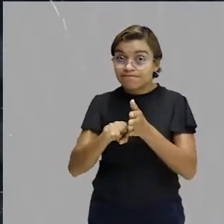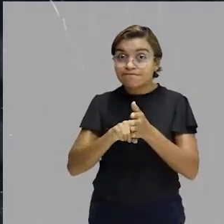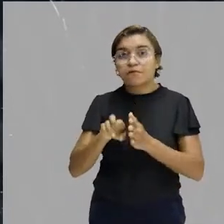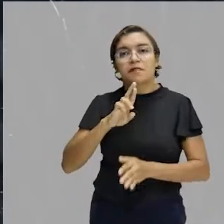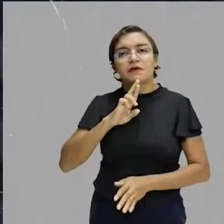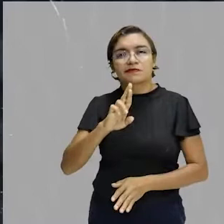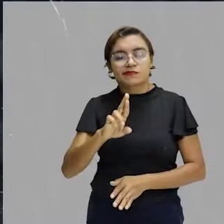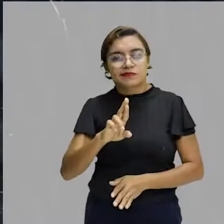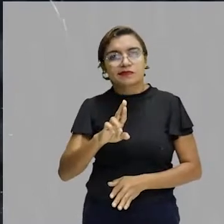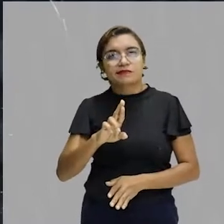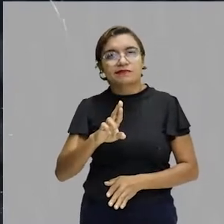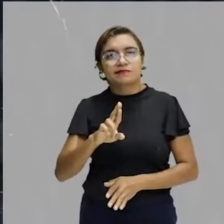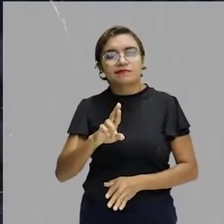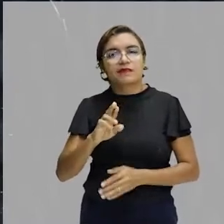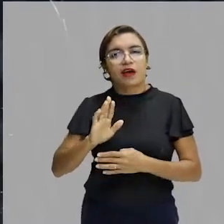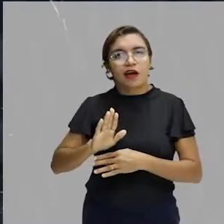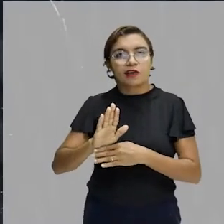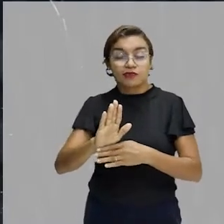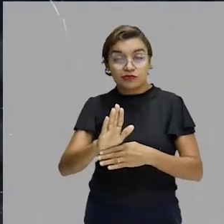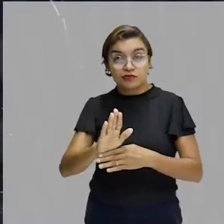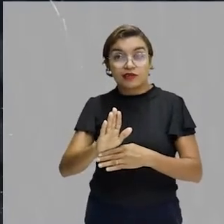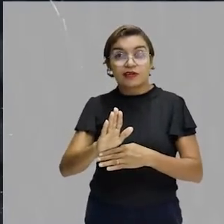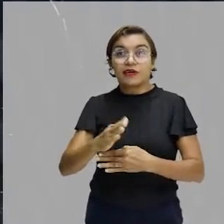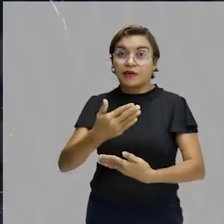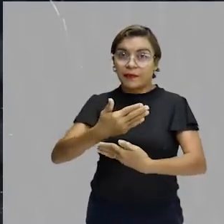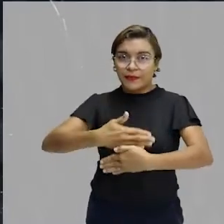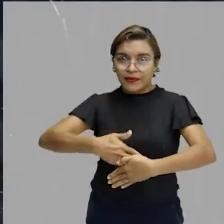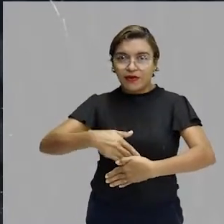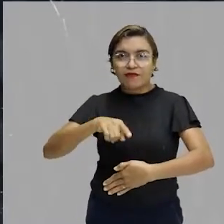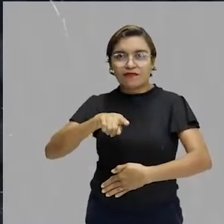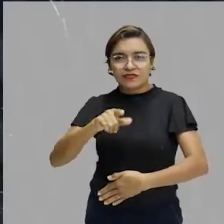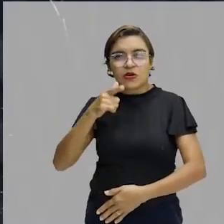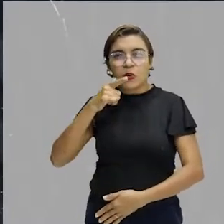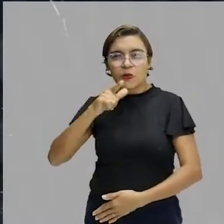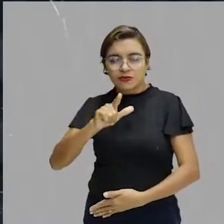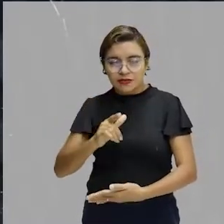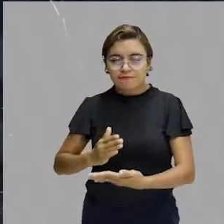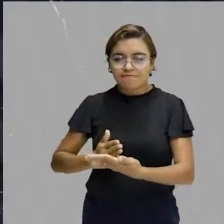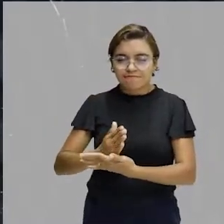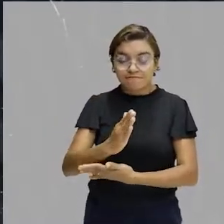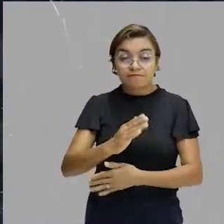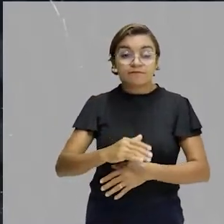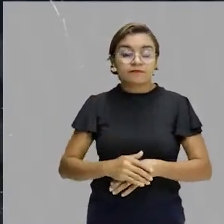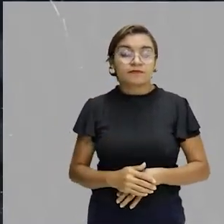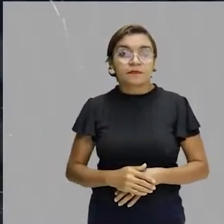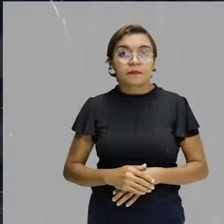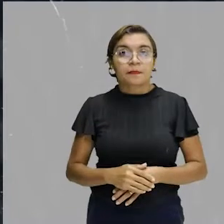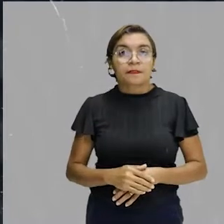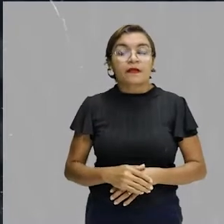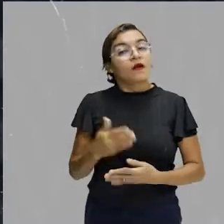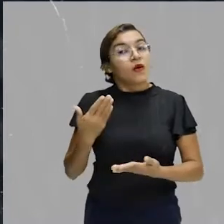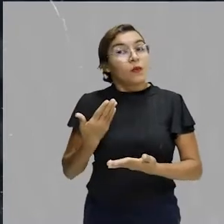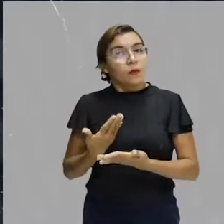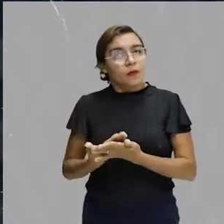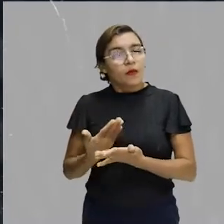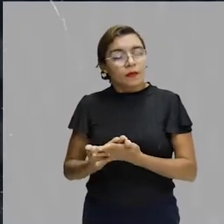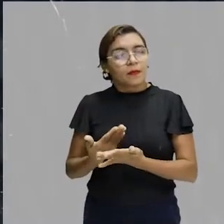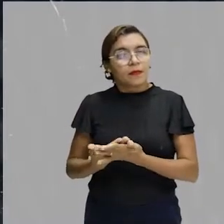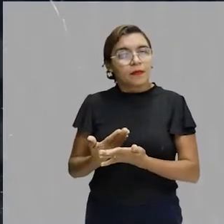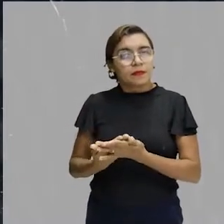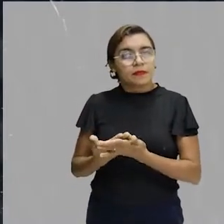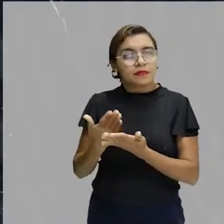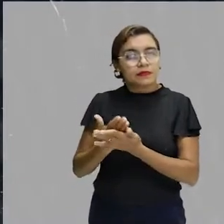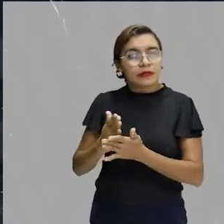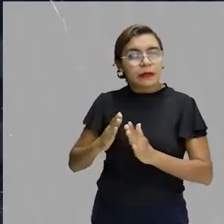para que na hora da tua prova tu chegue lá e ó, gabarite. Sempre lembrando, terminou essa aula. Quer relembrar, galera,